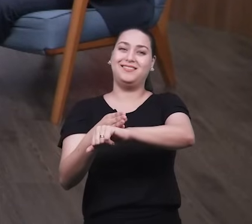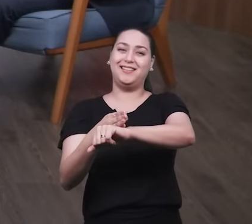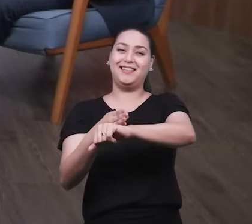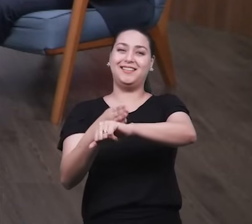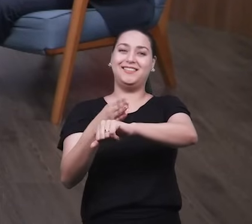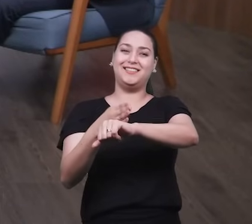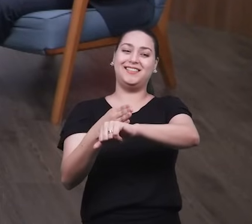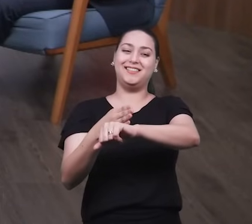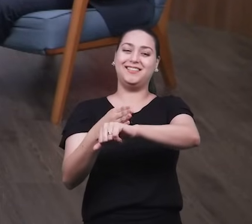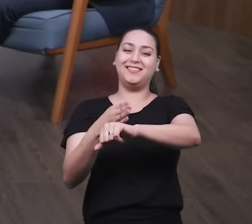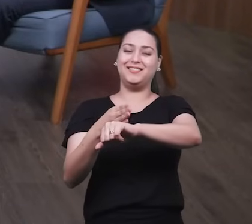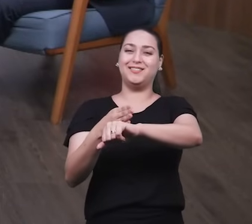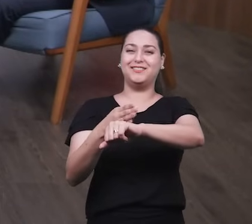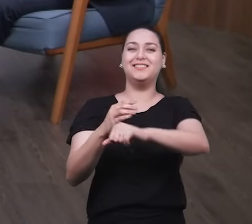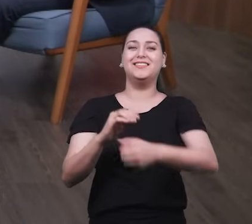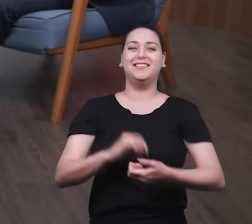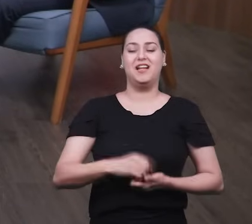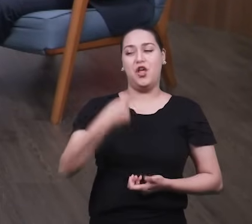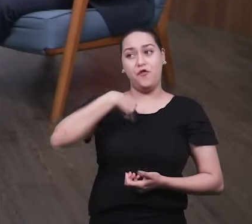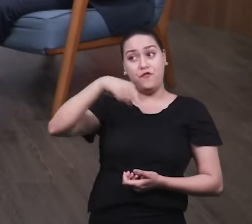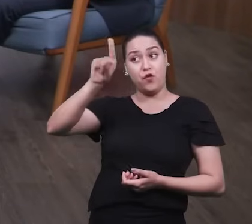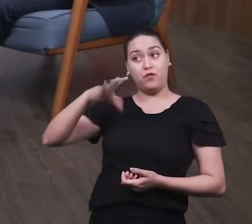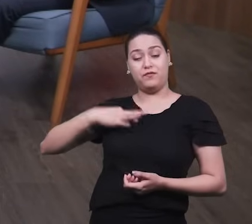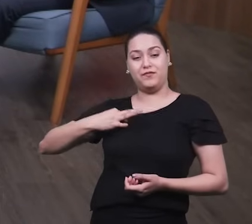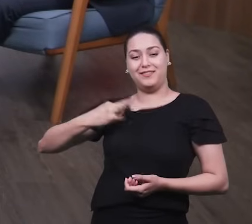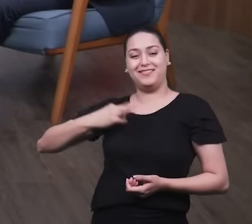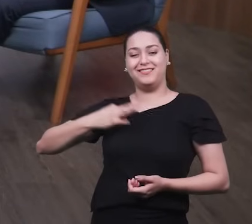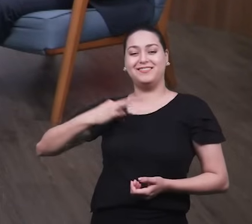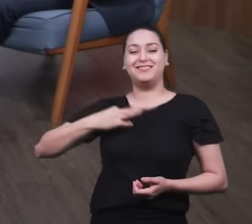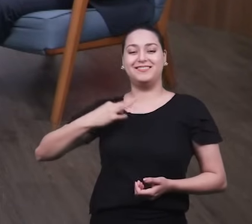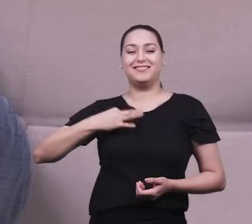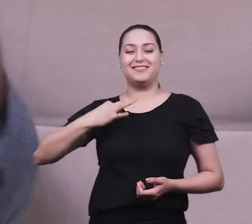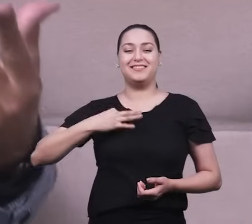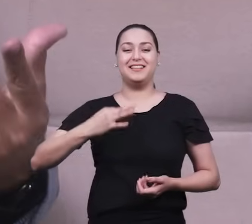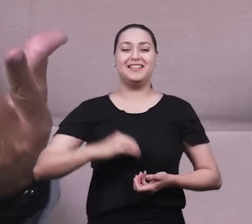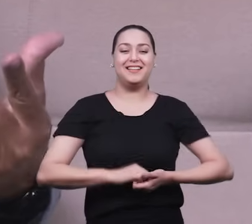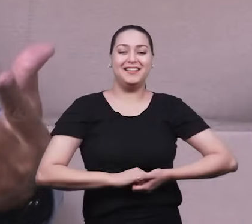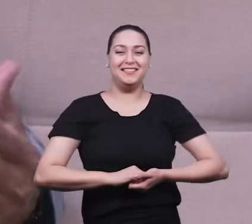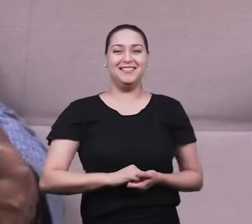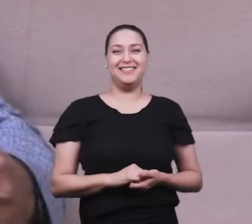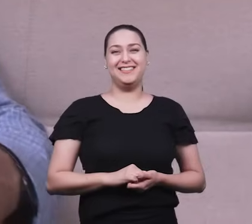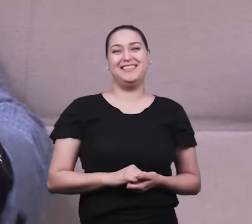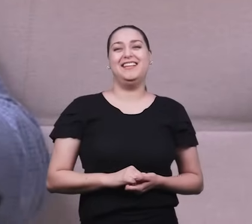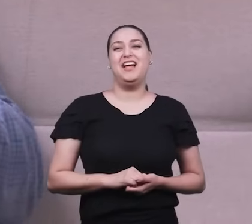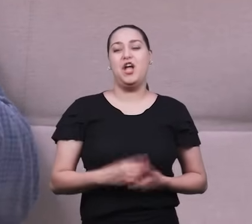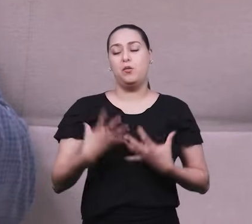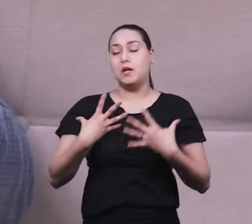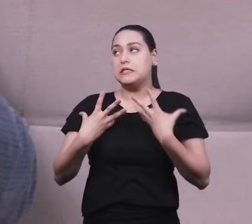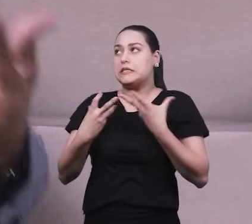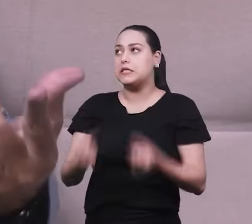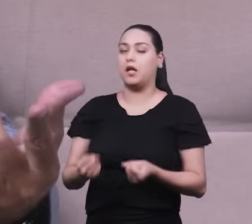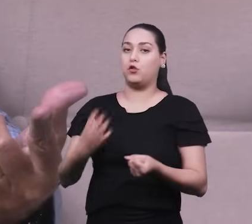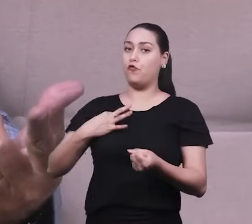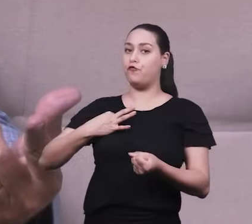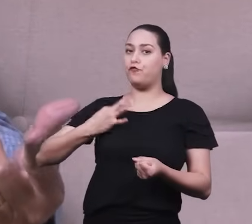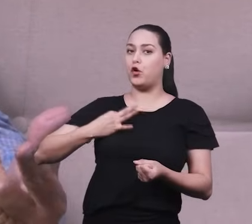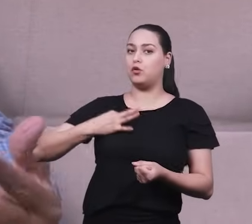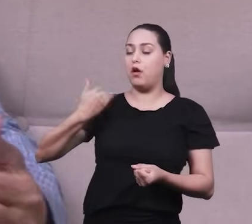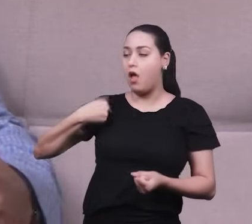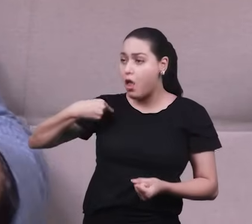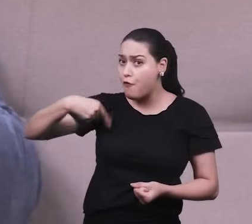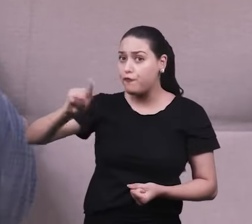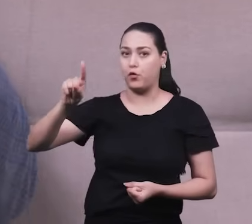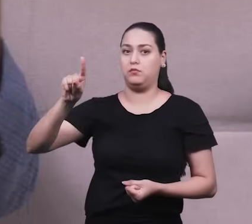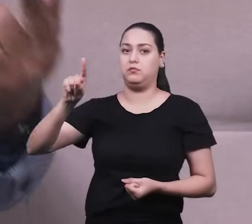hein? Então ele foi voluntário. Amém. Ele foi espontâneo. Ele se colocou à disposição. Glória